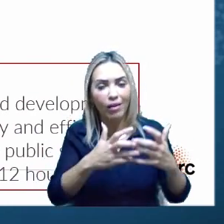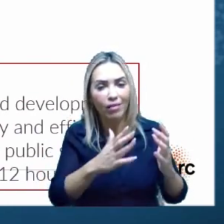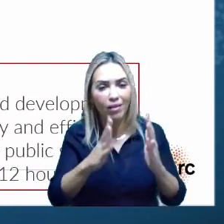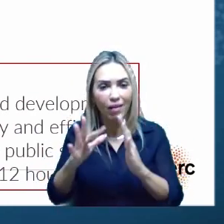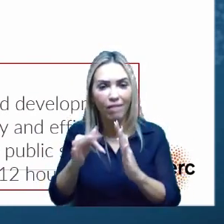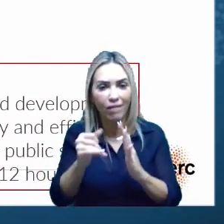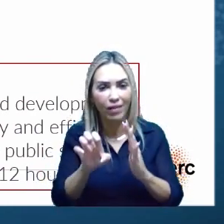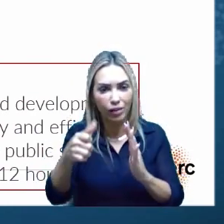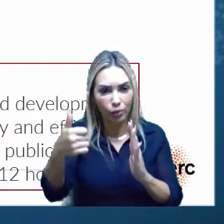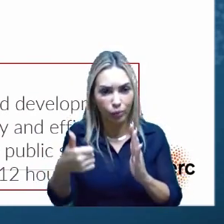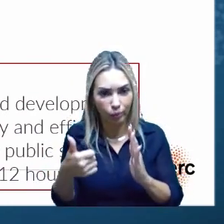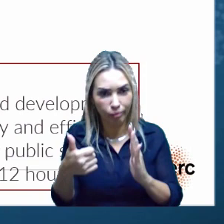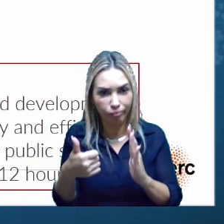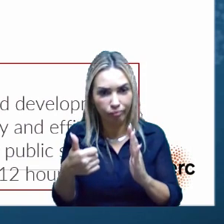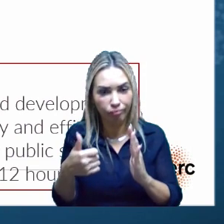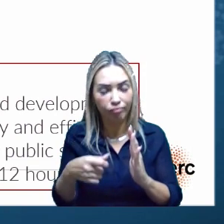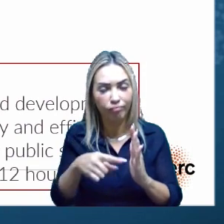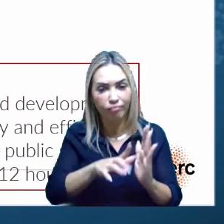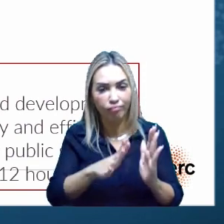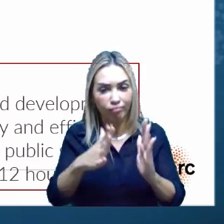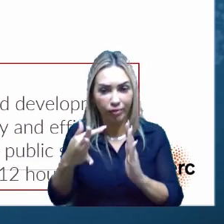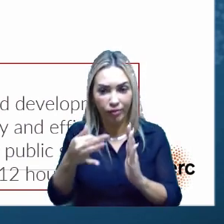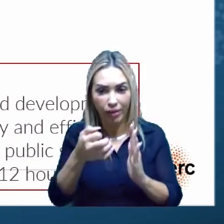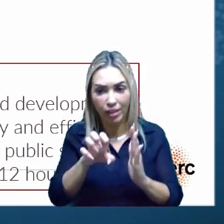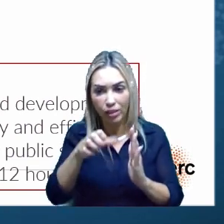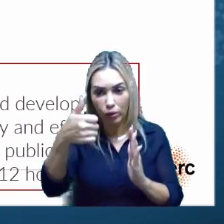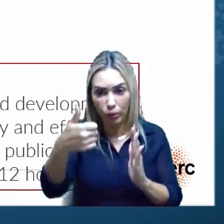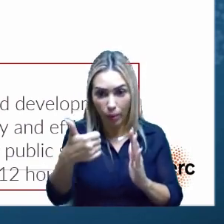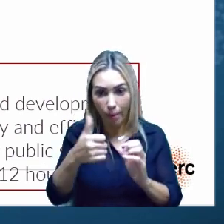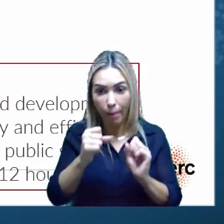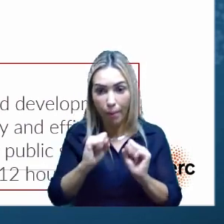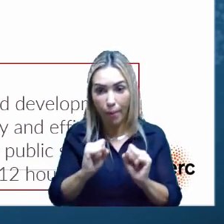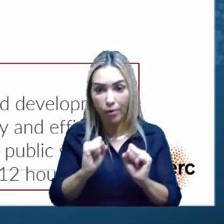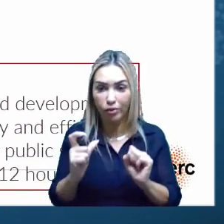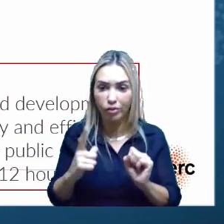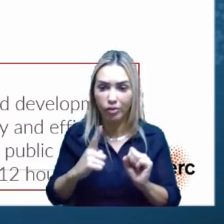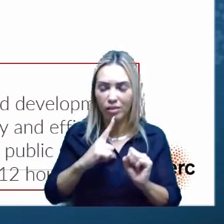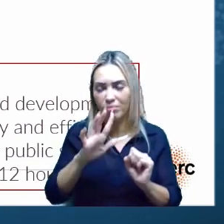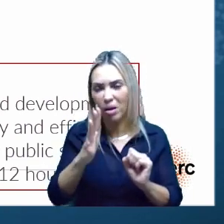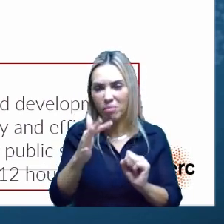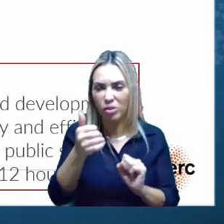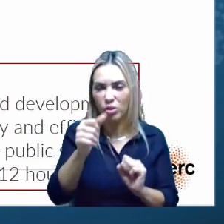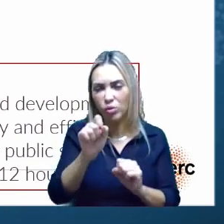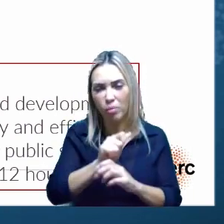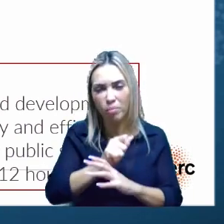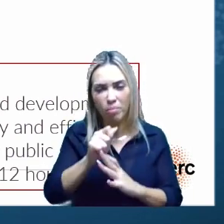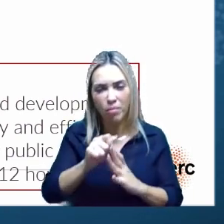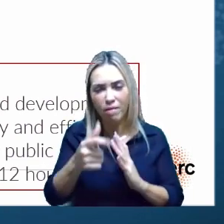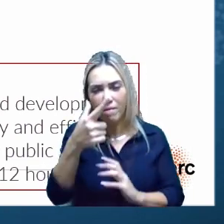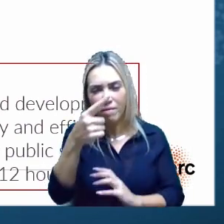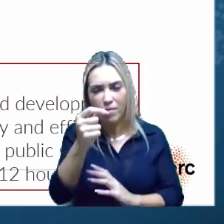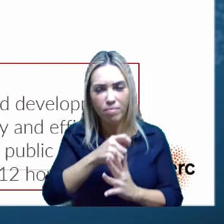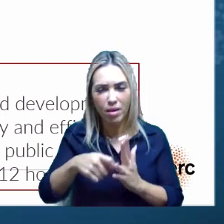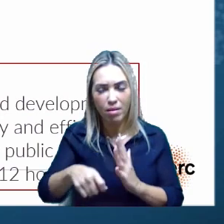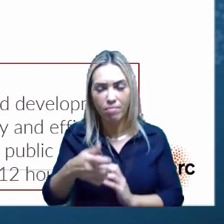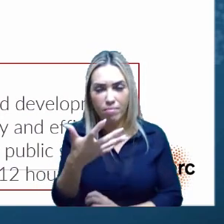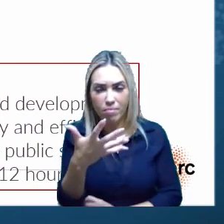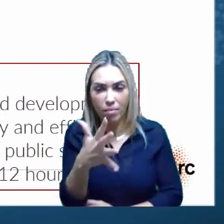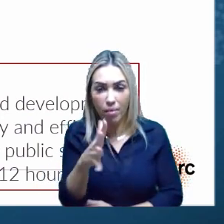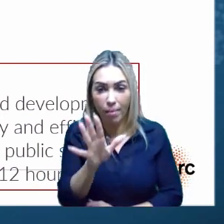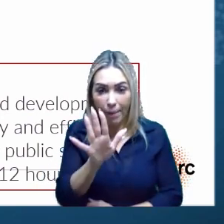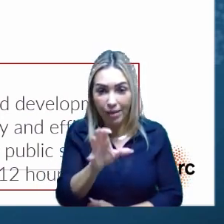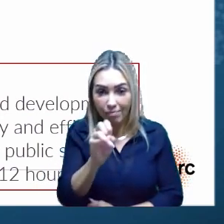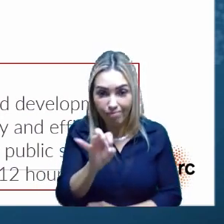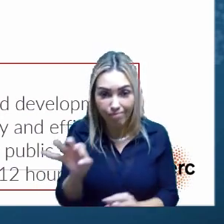1. E a fase 1 pode levar 18 meses, 20 meses, mas assim que